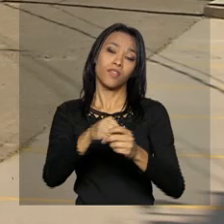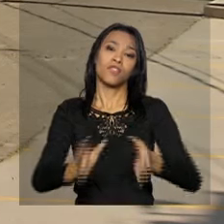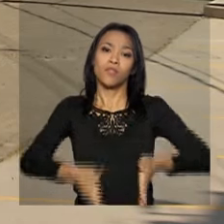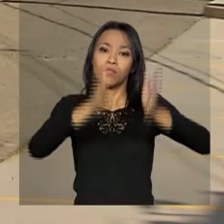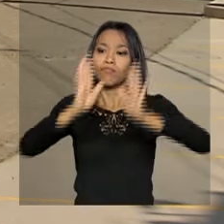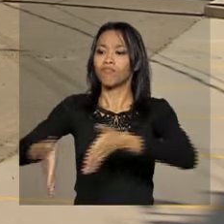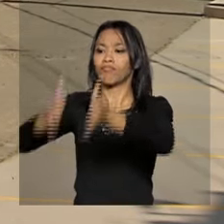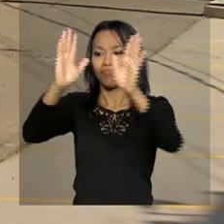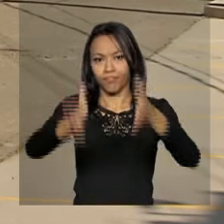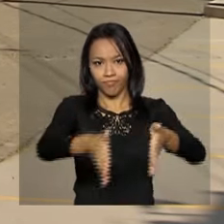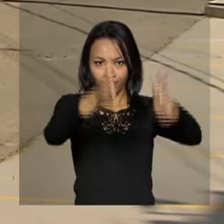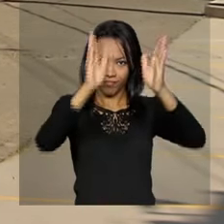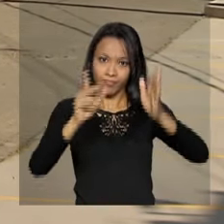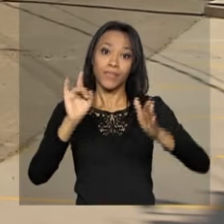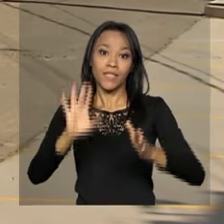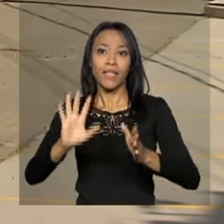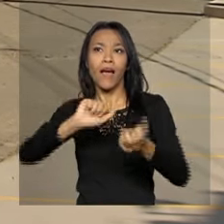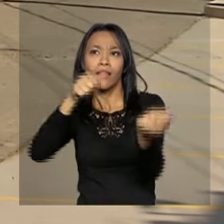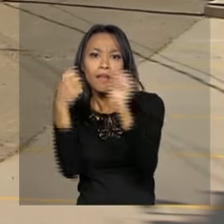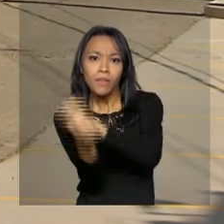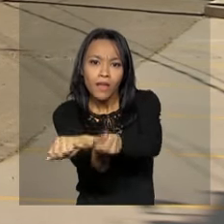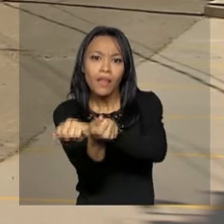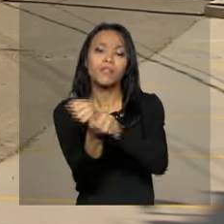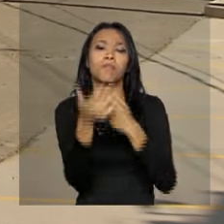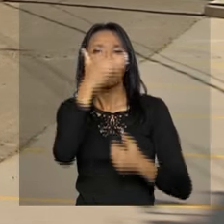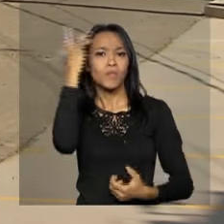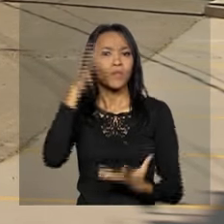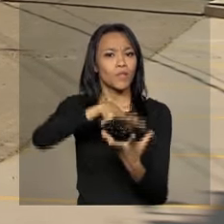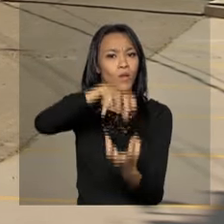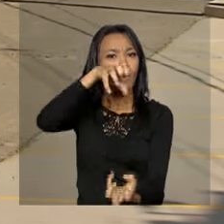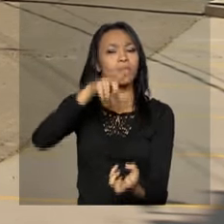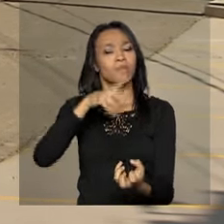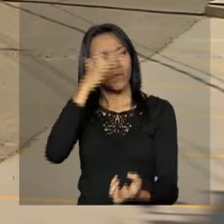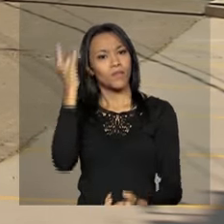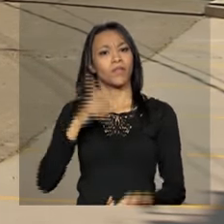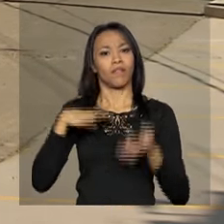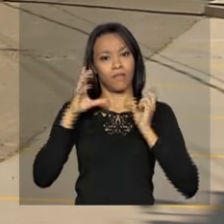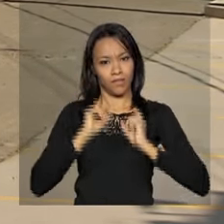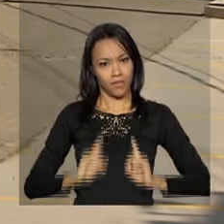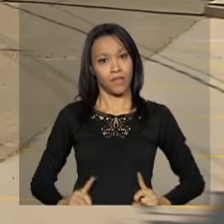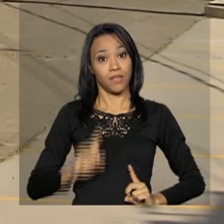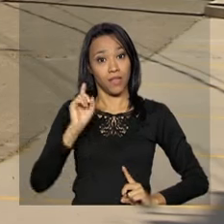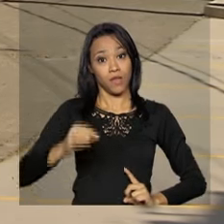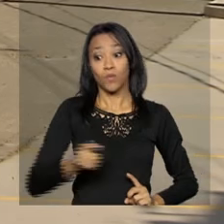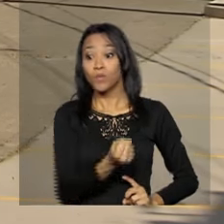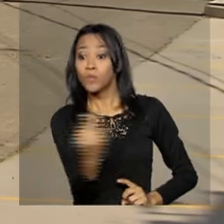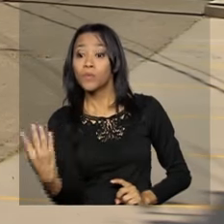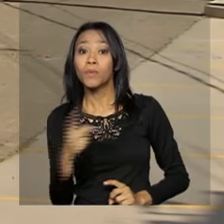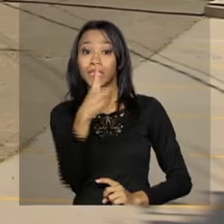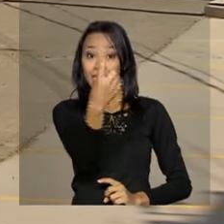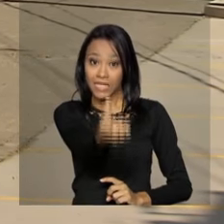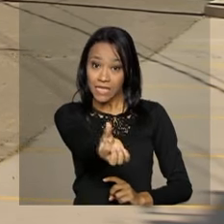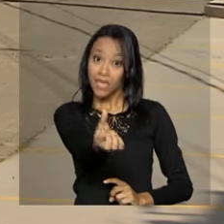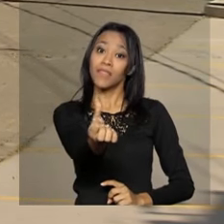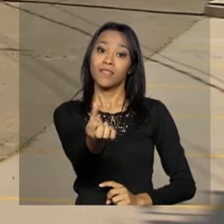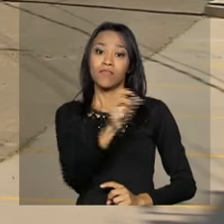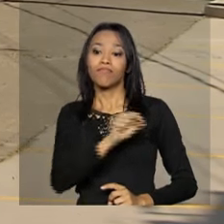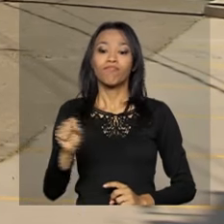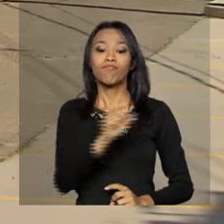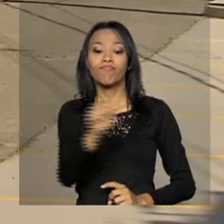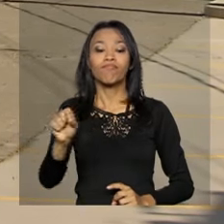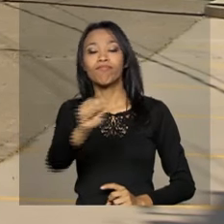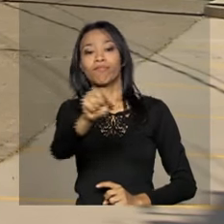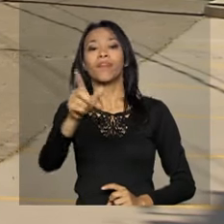com a reserva de apartamentos adaptados para idosos e pessoas com deficiência. São 16 em cada condomínio e eles ficam na